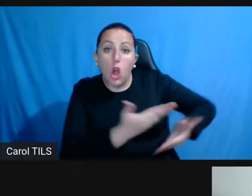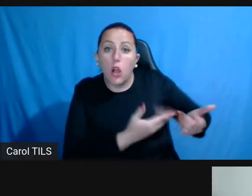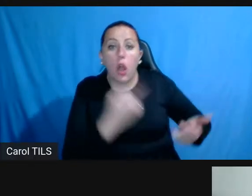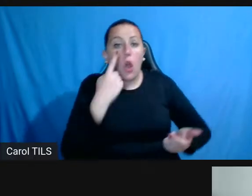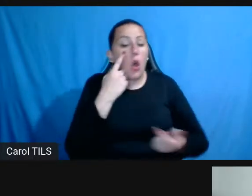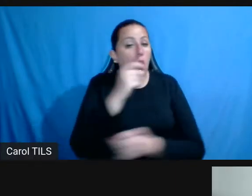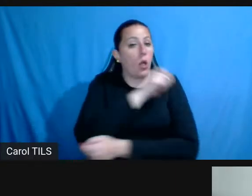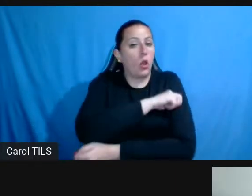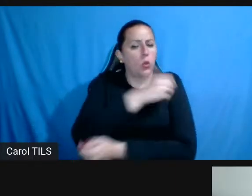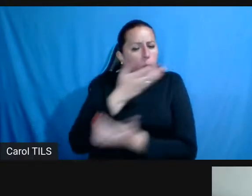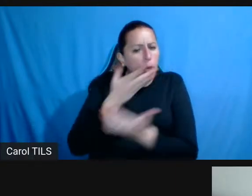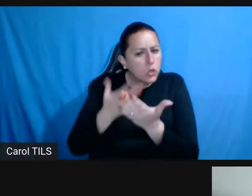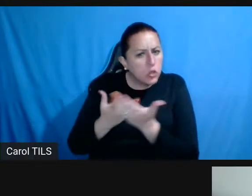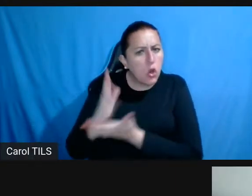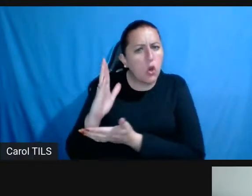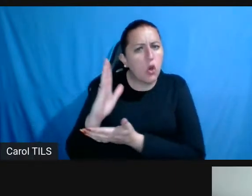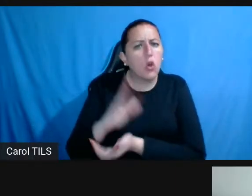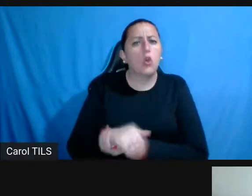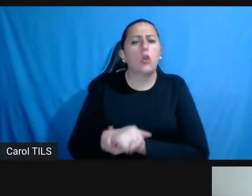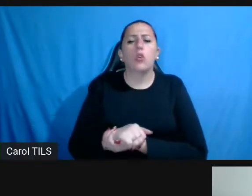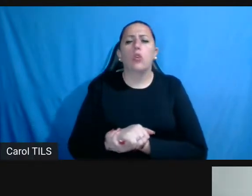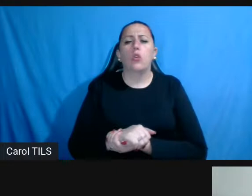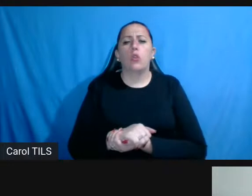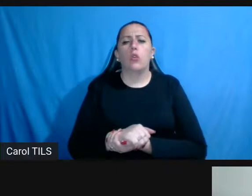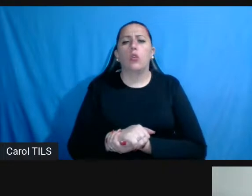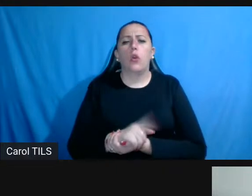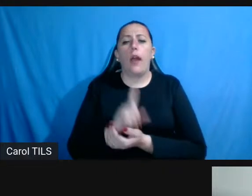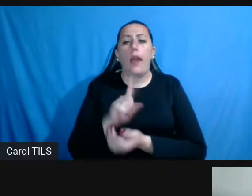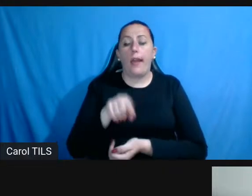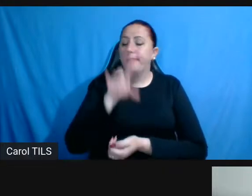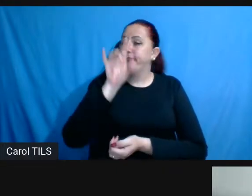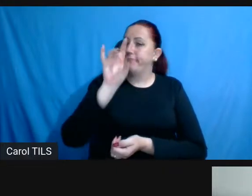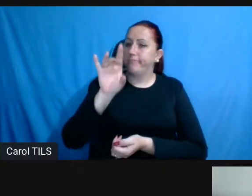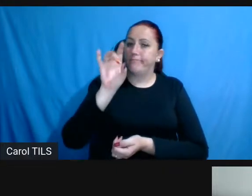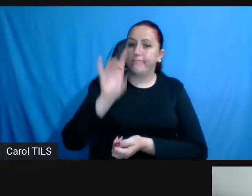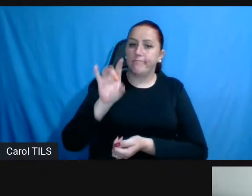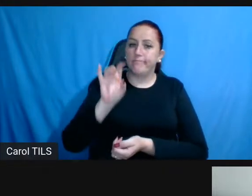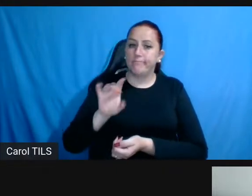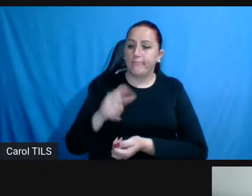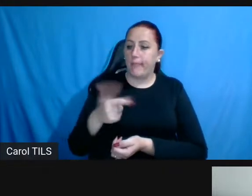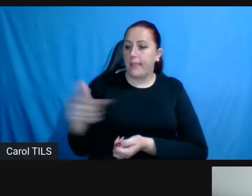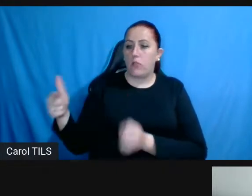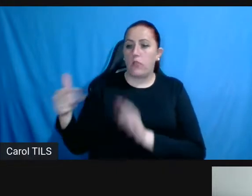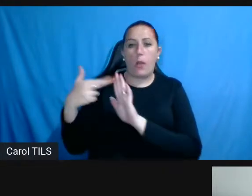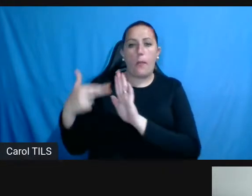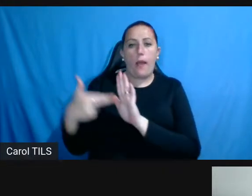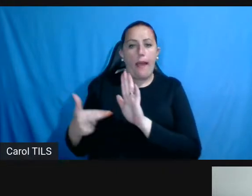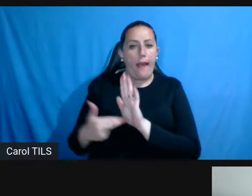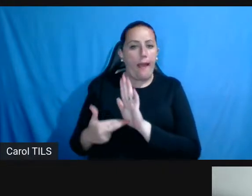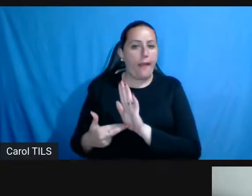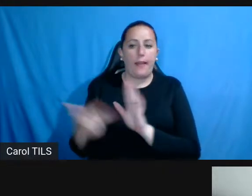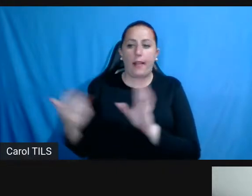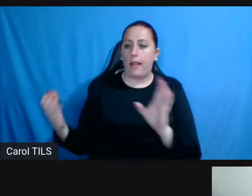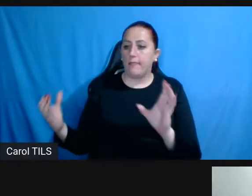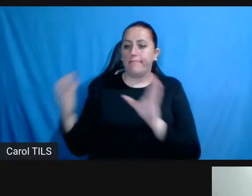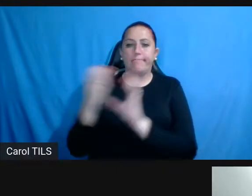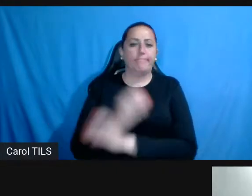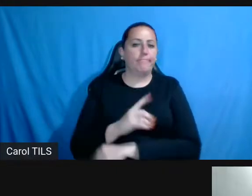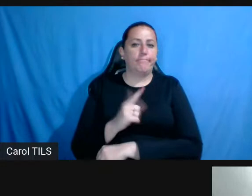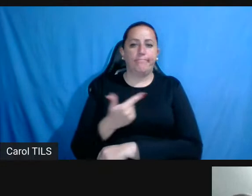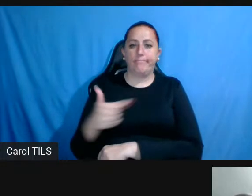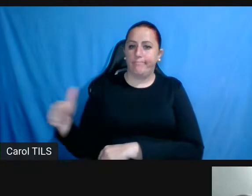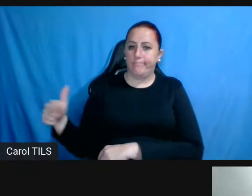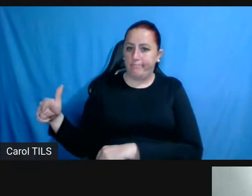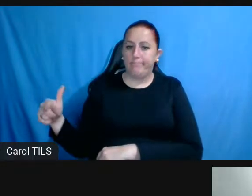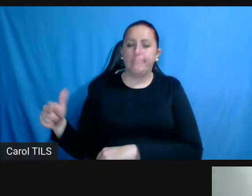aluno passou. E é caso a caso, não tem uma regra assim para todos, é caso a caso. E aí, olha, ele